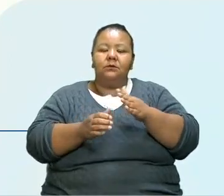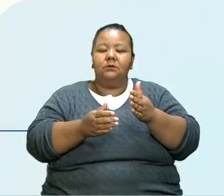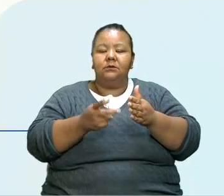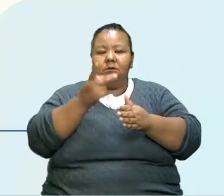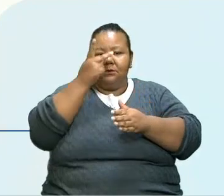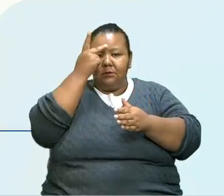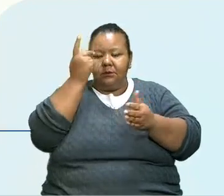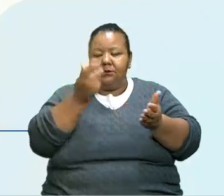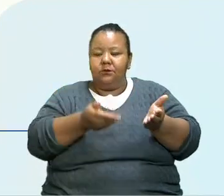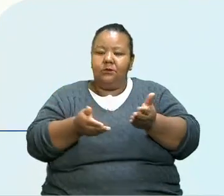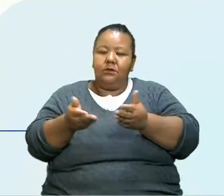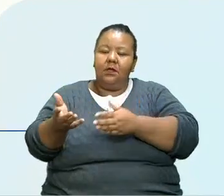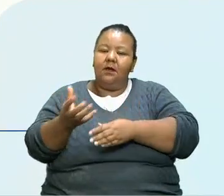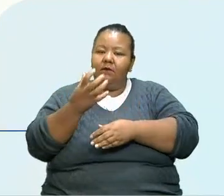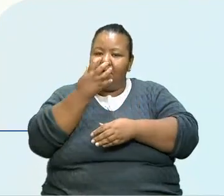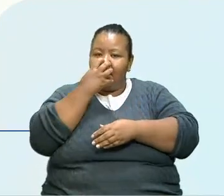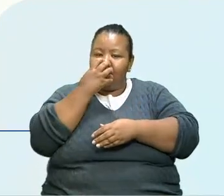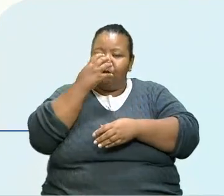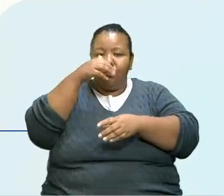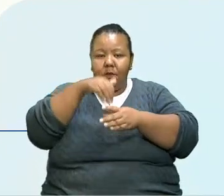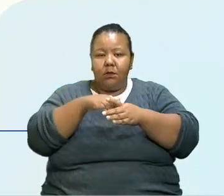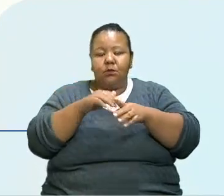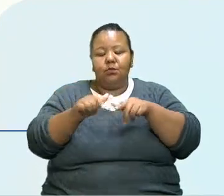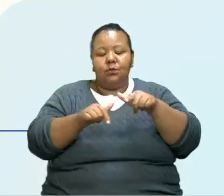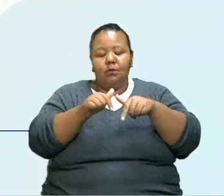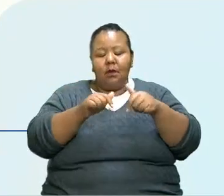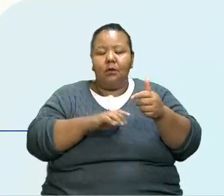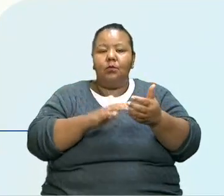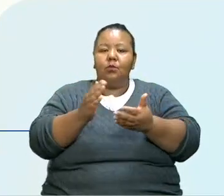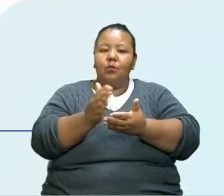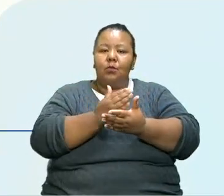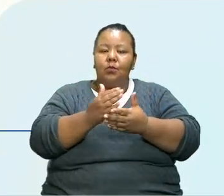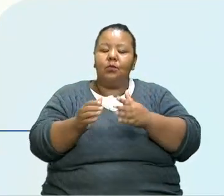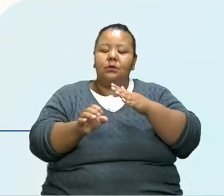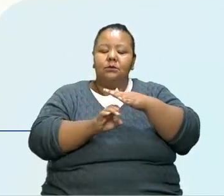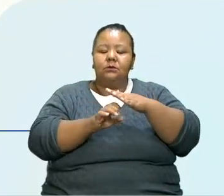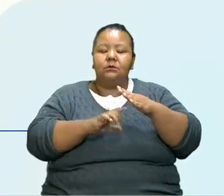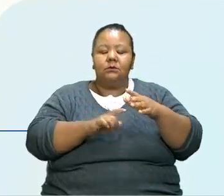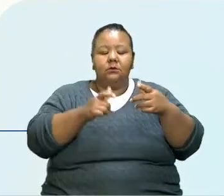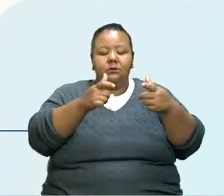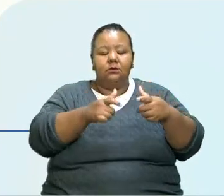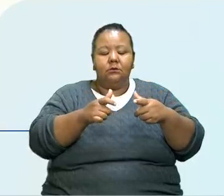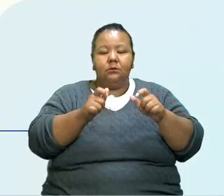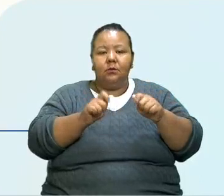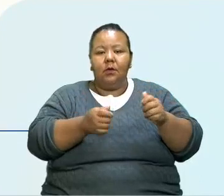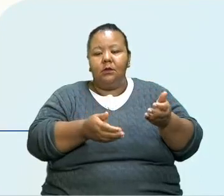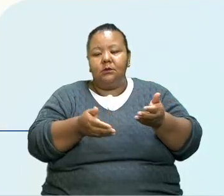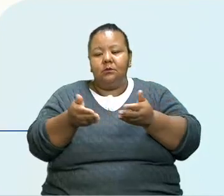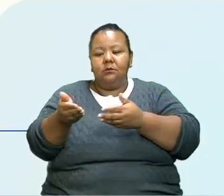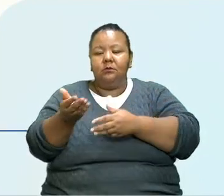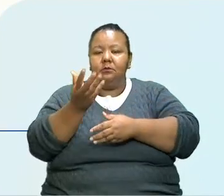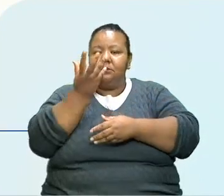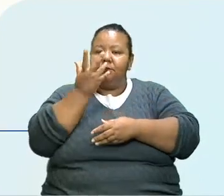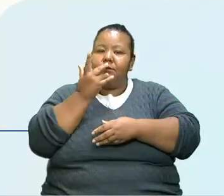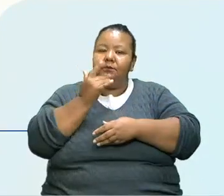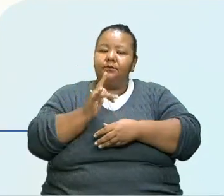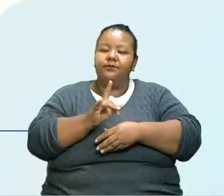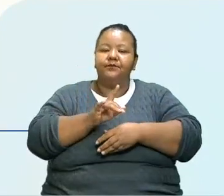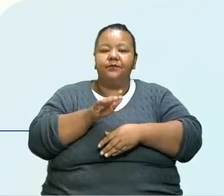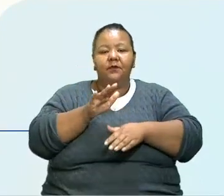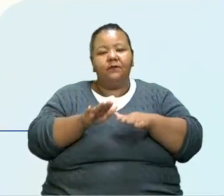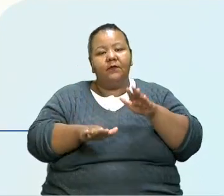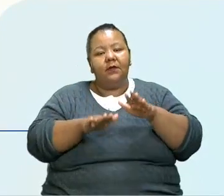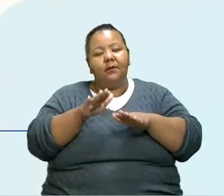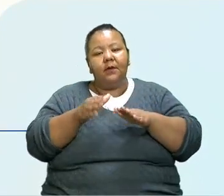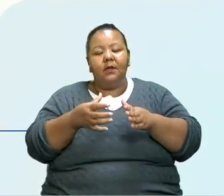as pessoas levam um cachorrinho para o ambiente de trabalho. Tem empresas que tem um setor que pode levar as crianças. Então, vai depender